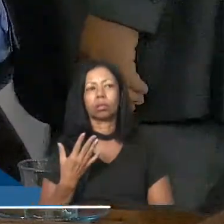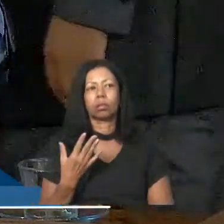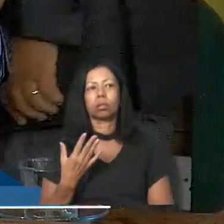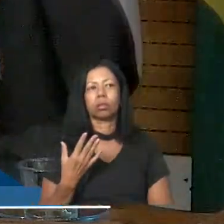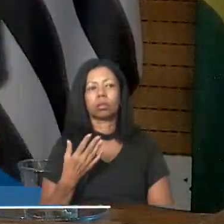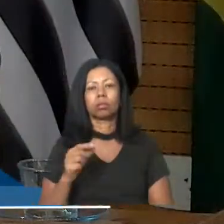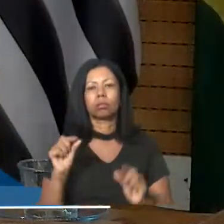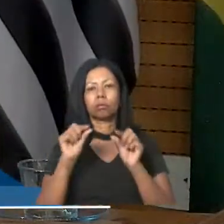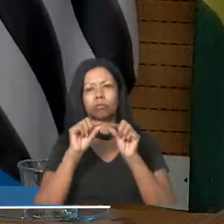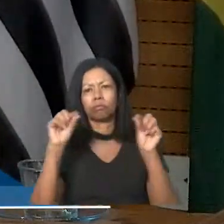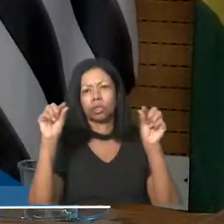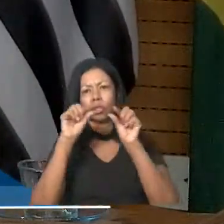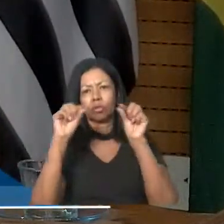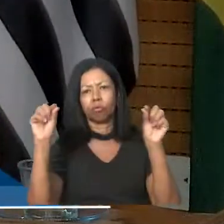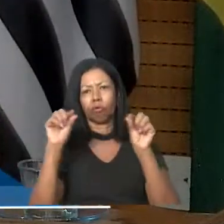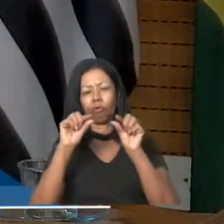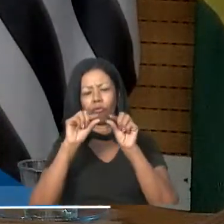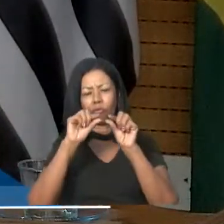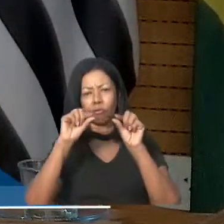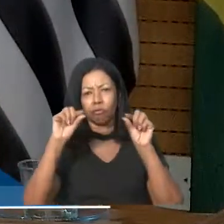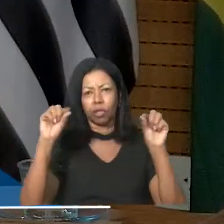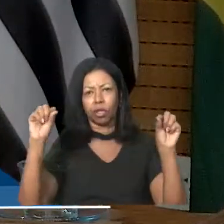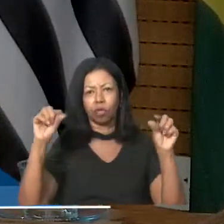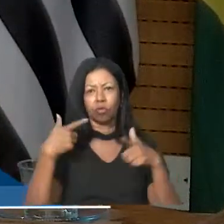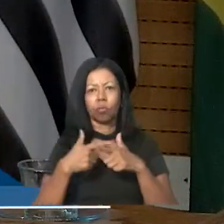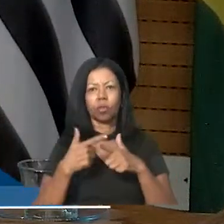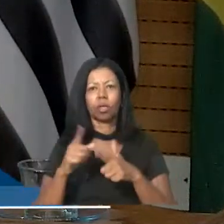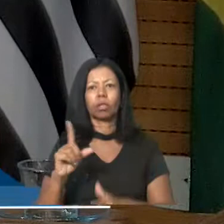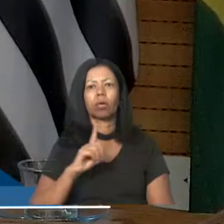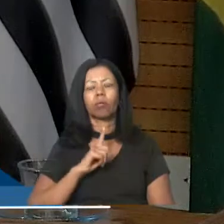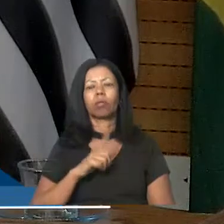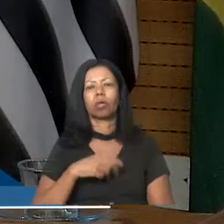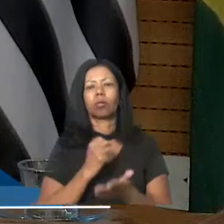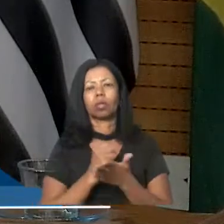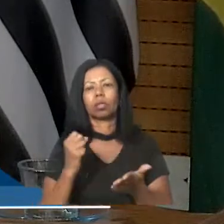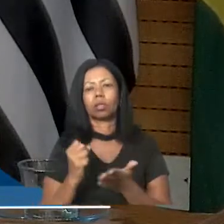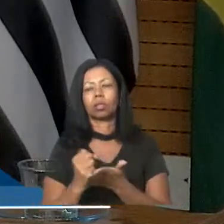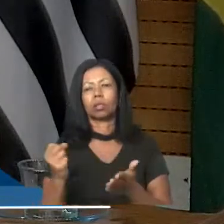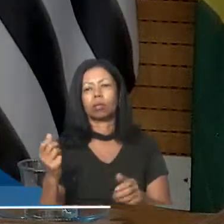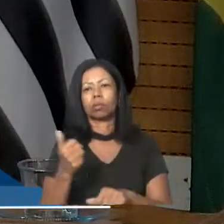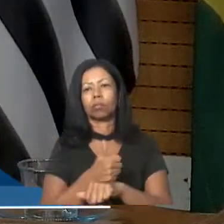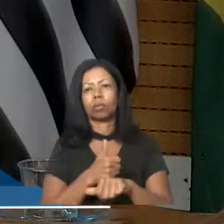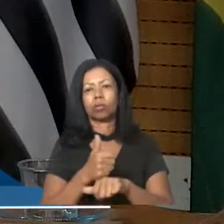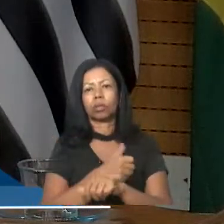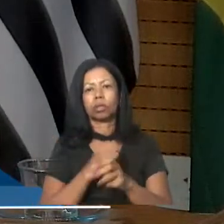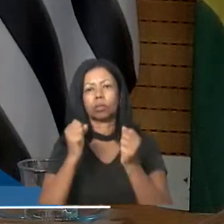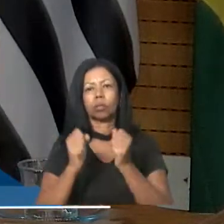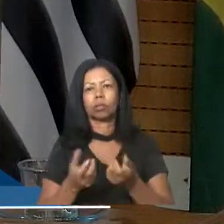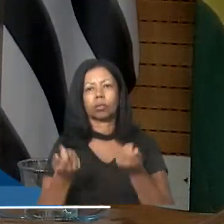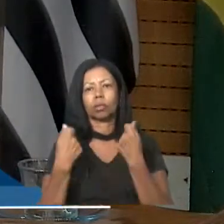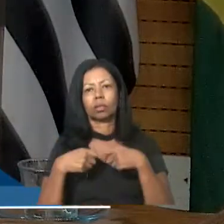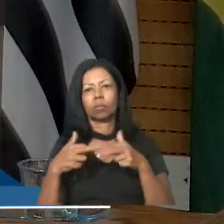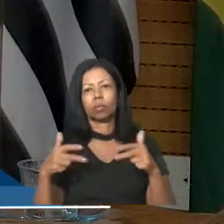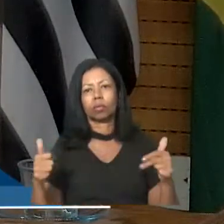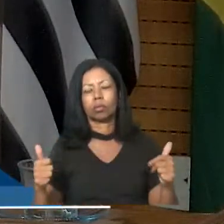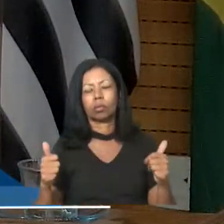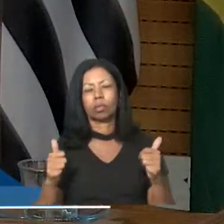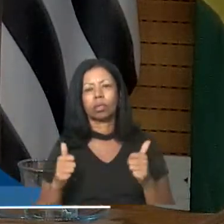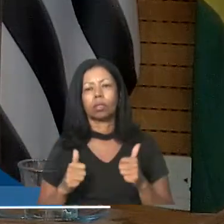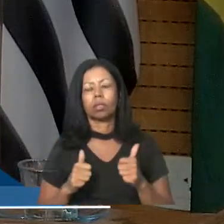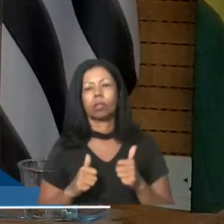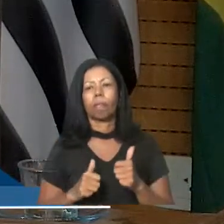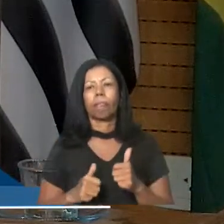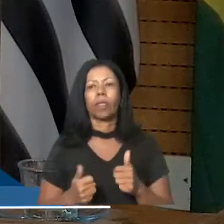de fiação. Por quê? Porque não existe a contratação de profissionais que possam receber algo, vereador, à altura